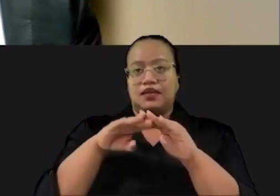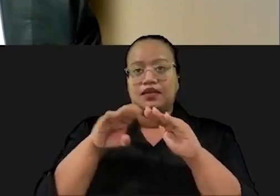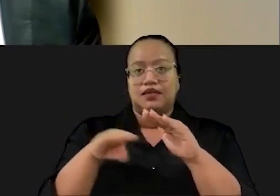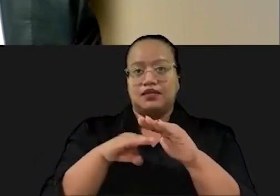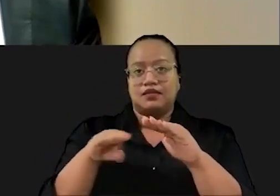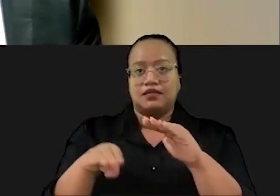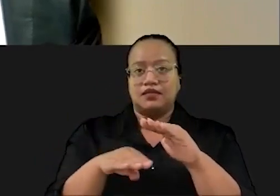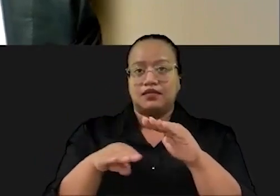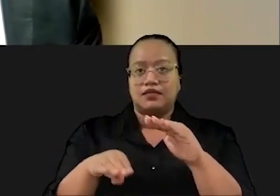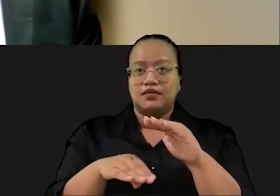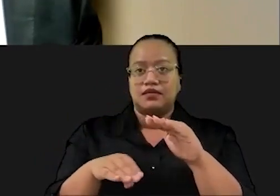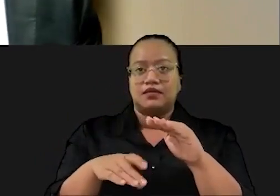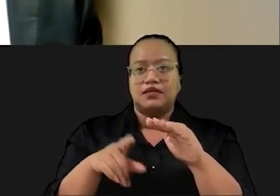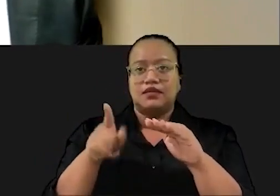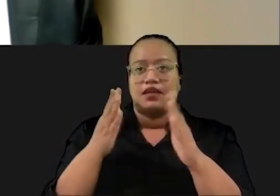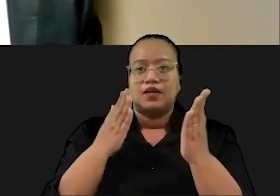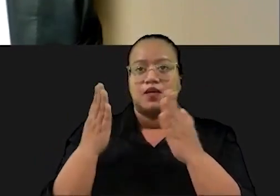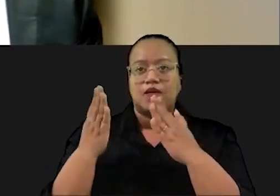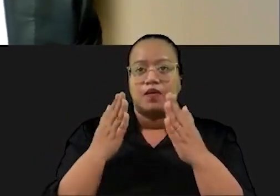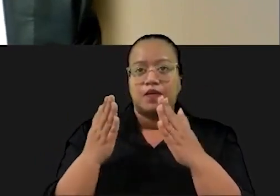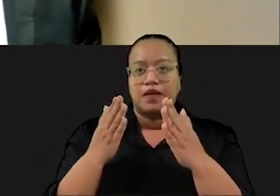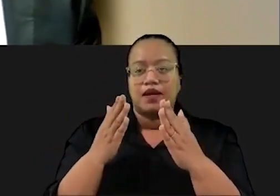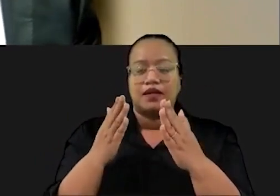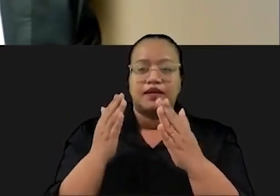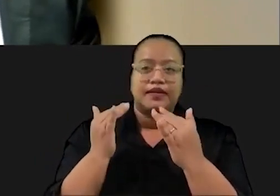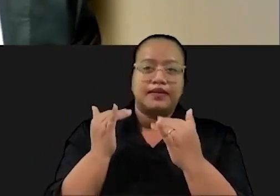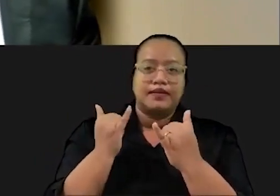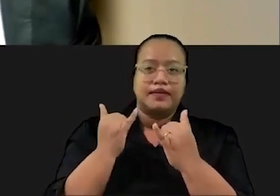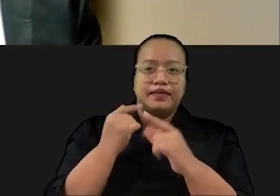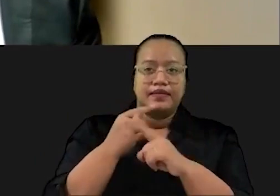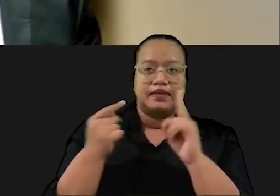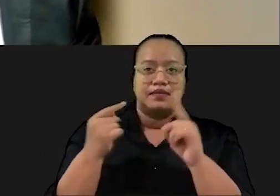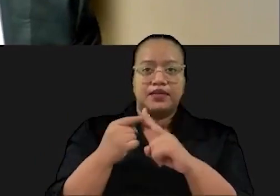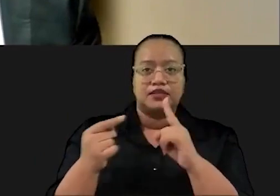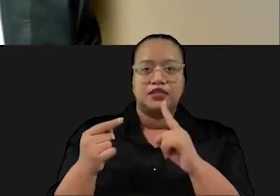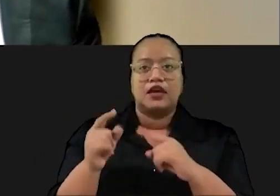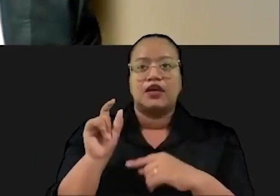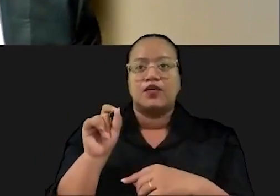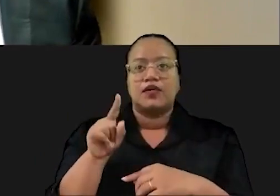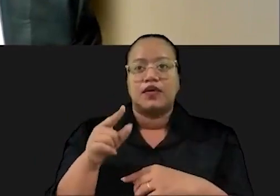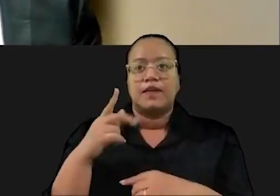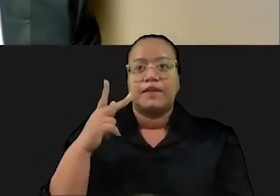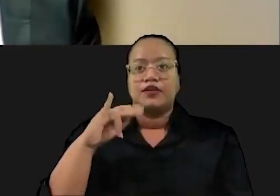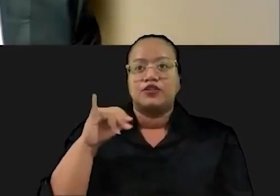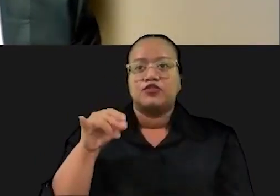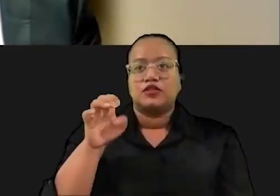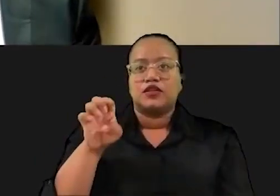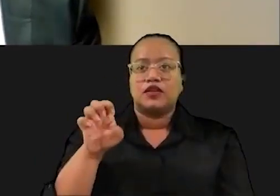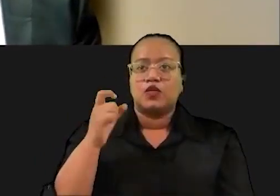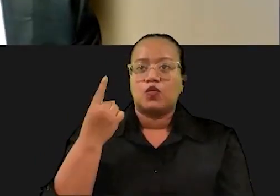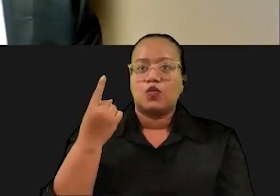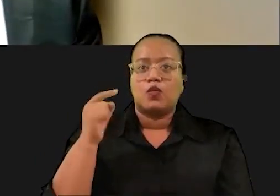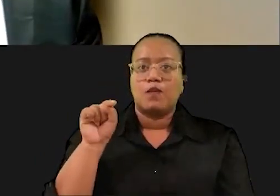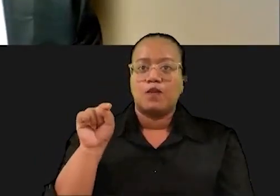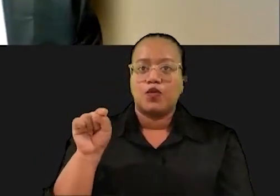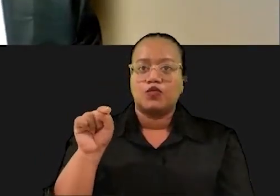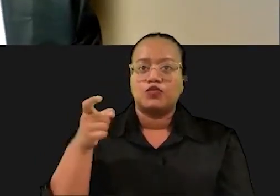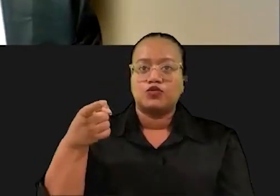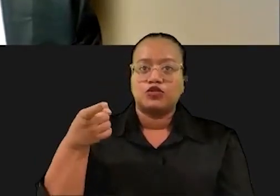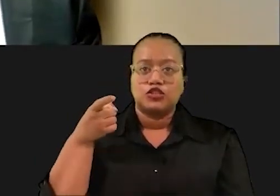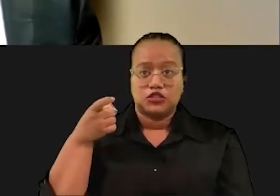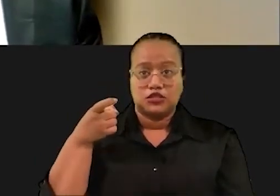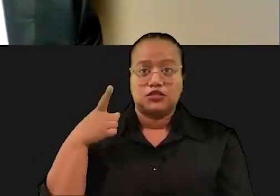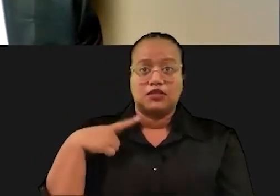camada intermediária, ainda está lá o PJE 1.x, vamos dizer assim, a versão primeira do PJE. Eu vou